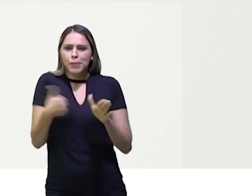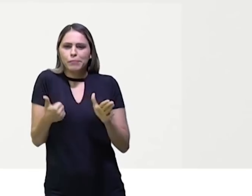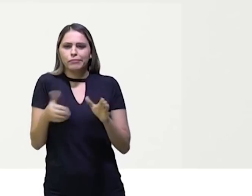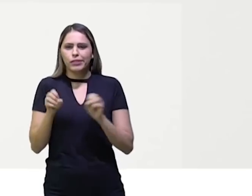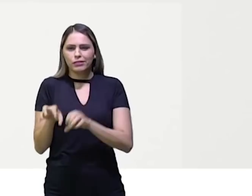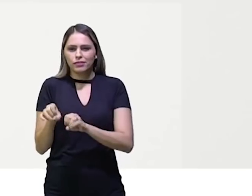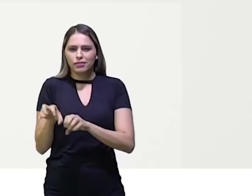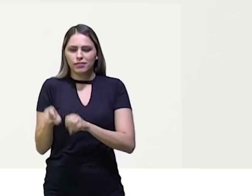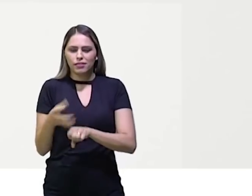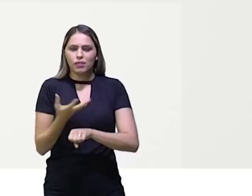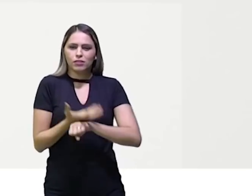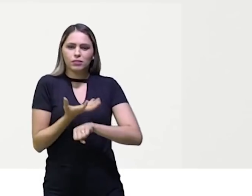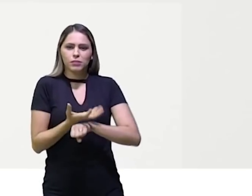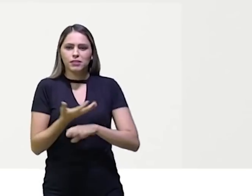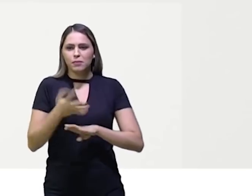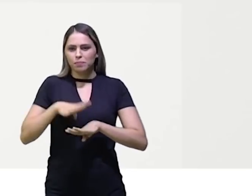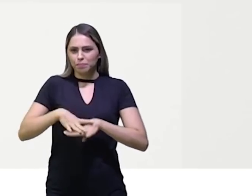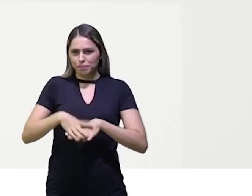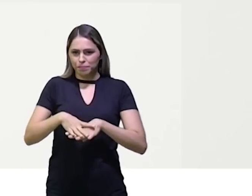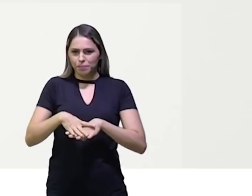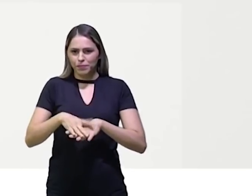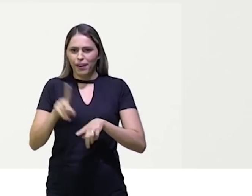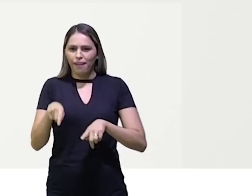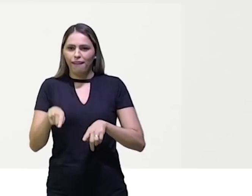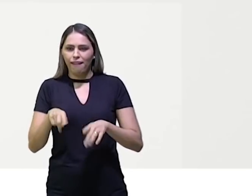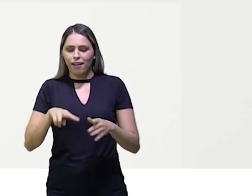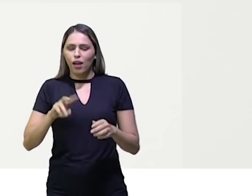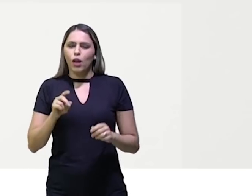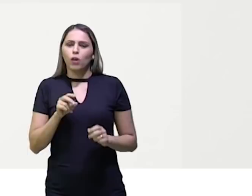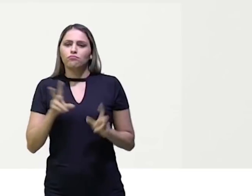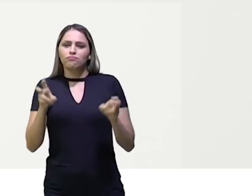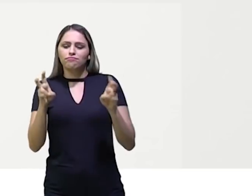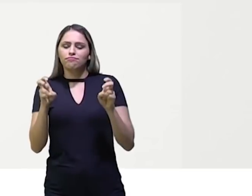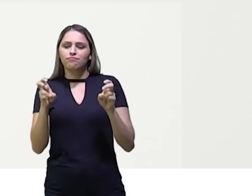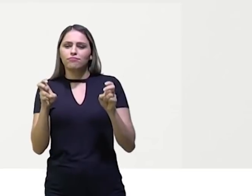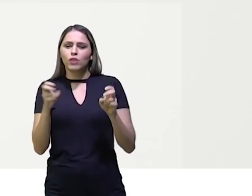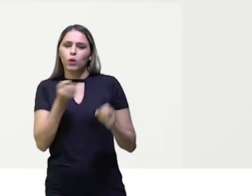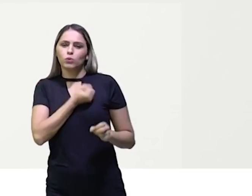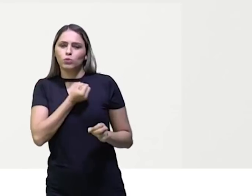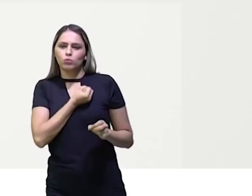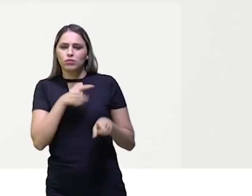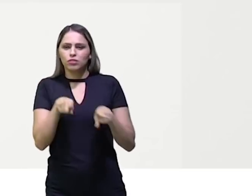os números e operações. O nosso conteúdo primeiro nós vamos falar